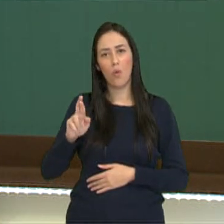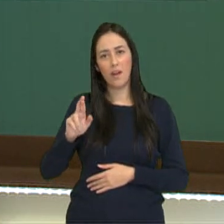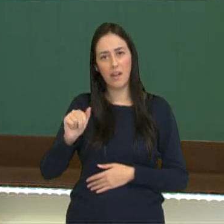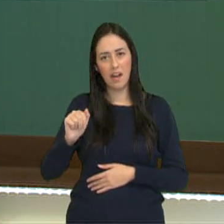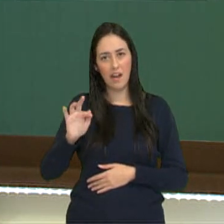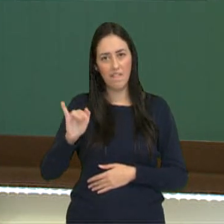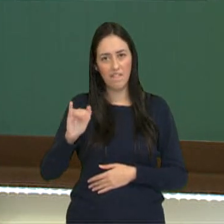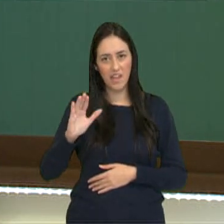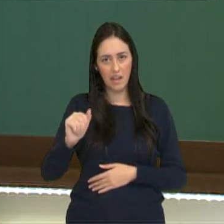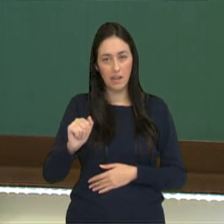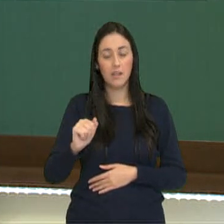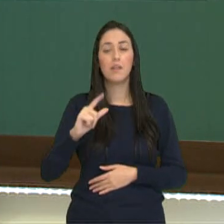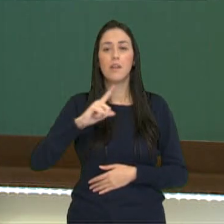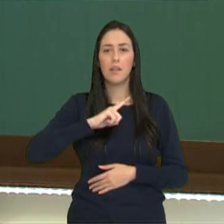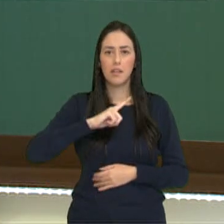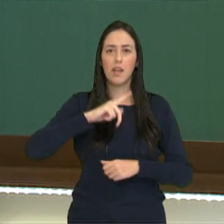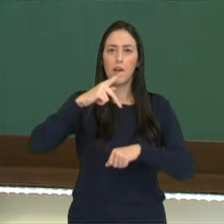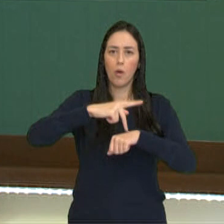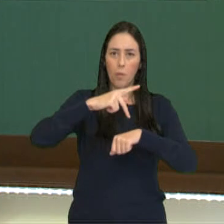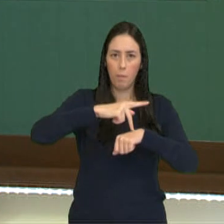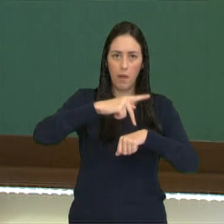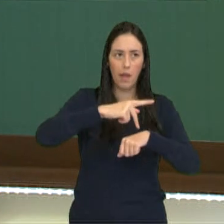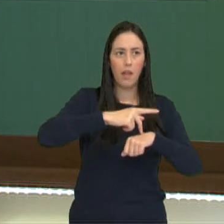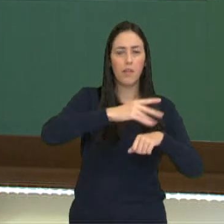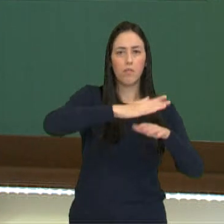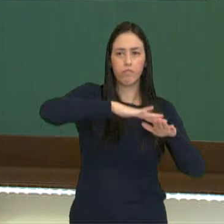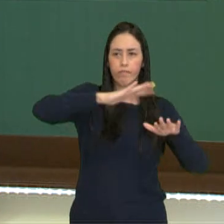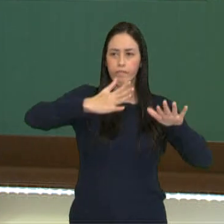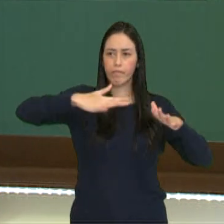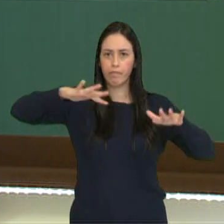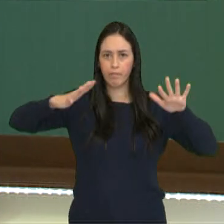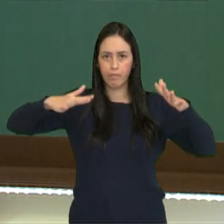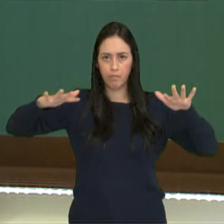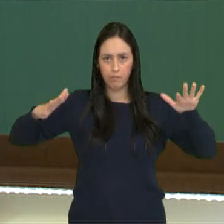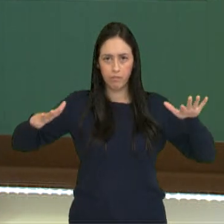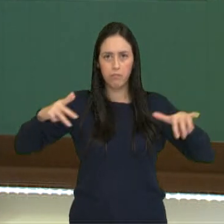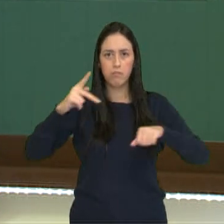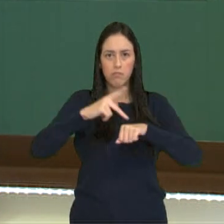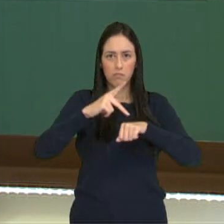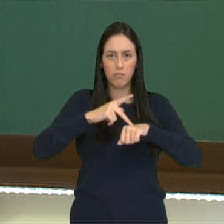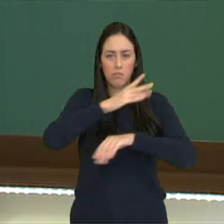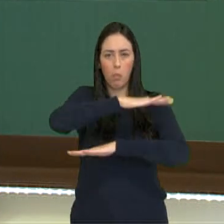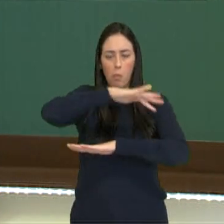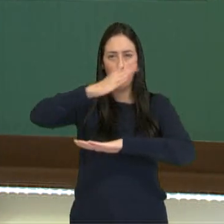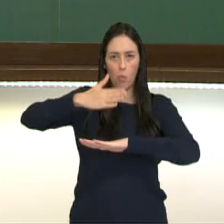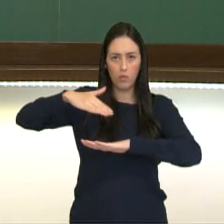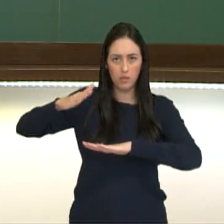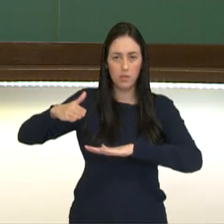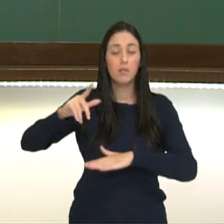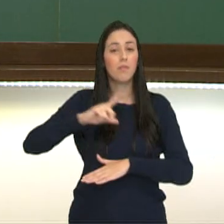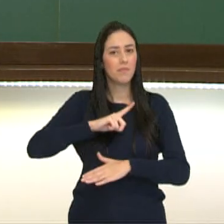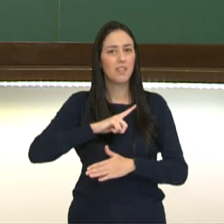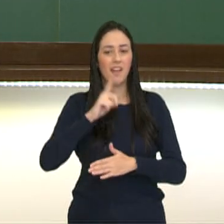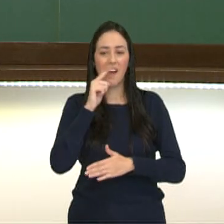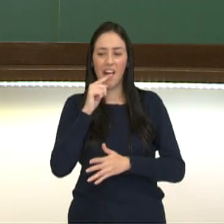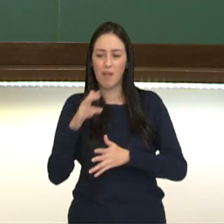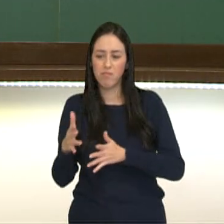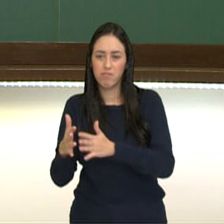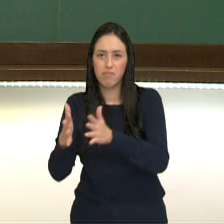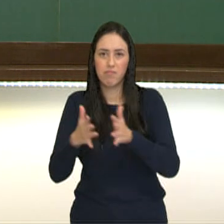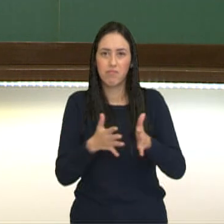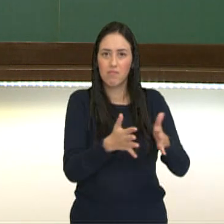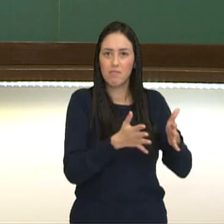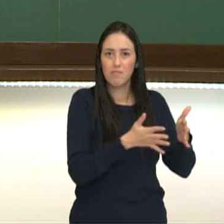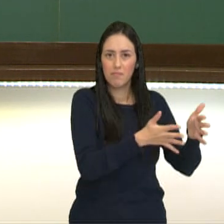por formações rochosas, por formas de relevo, que acabam atuando como divisores de água. Você já deve ter ouvido falar na